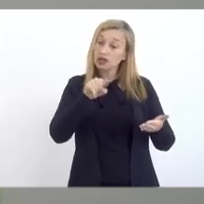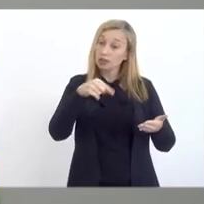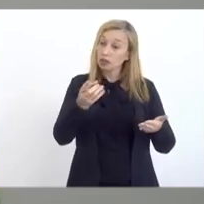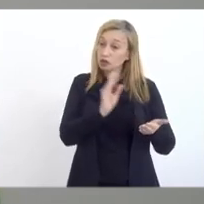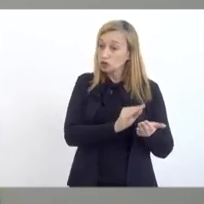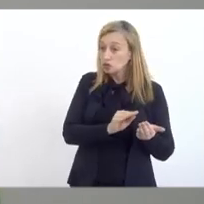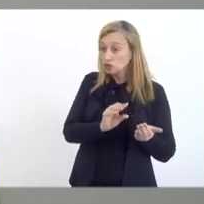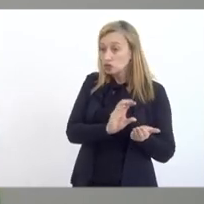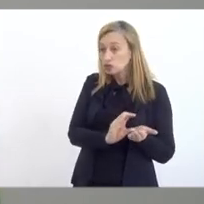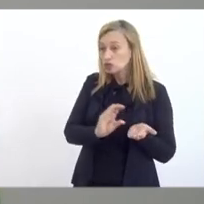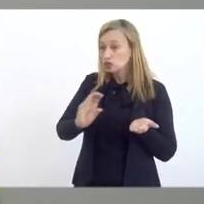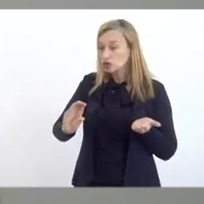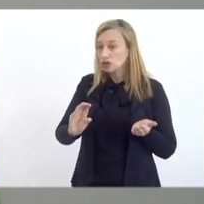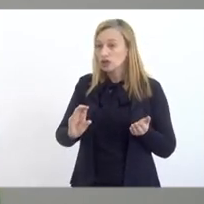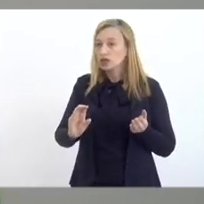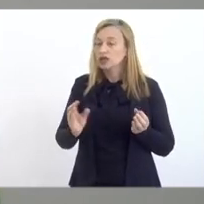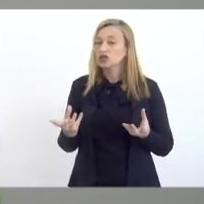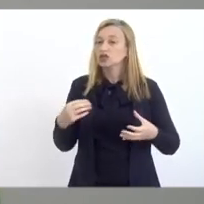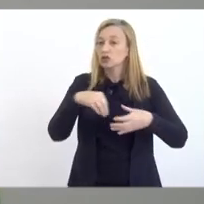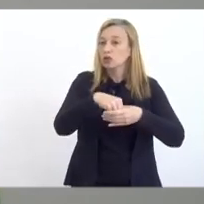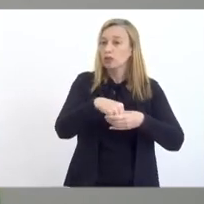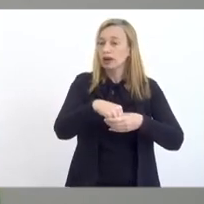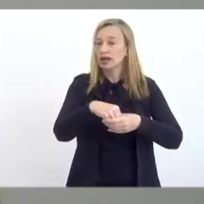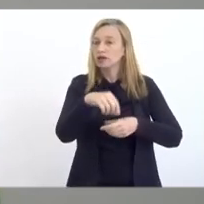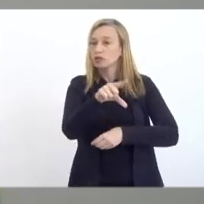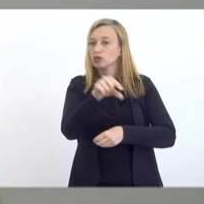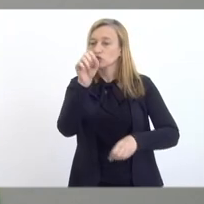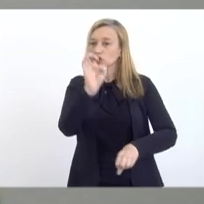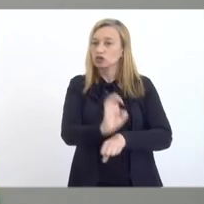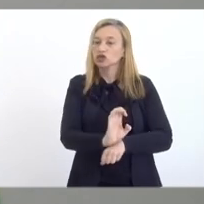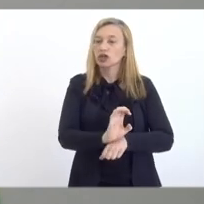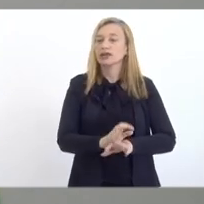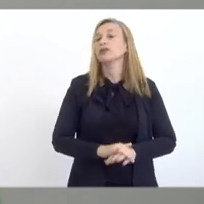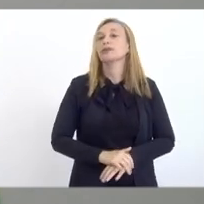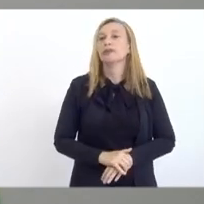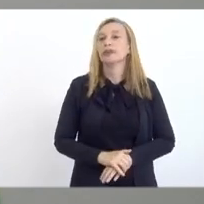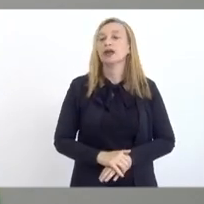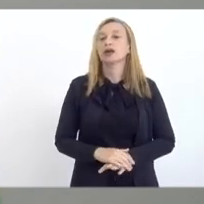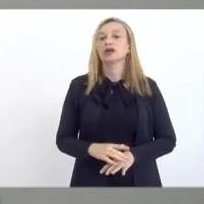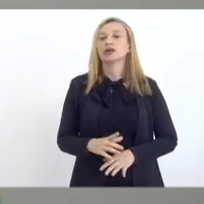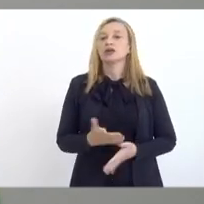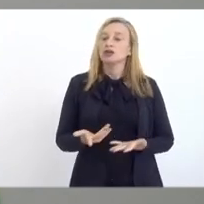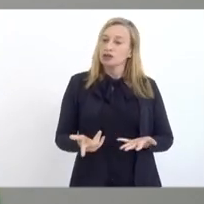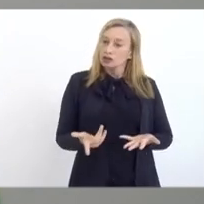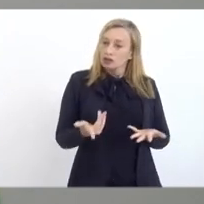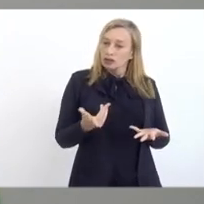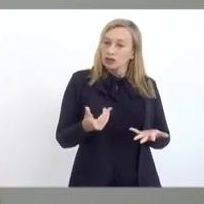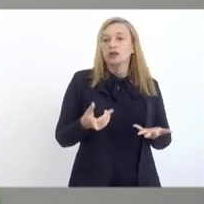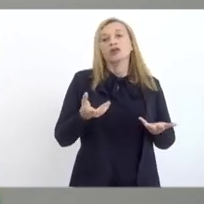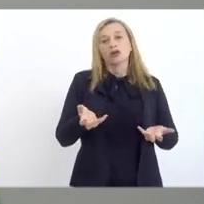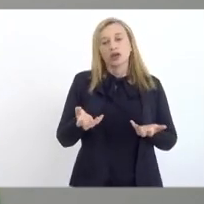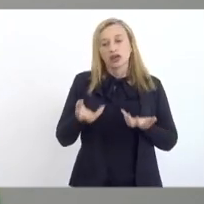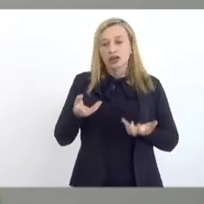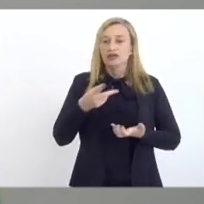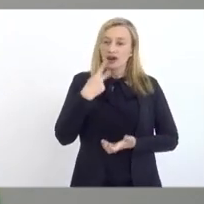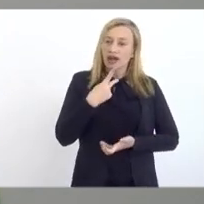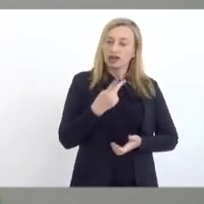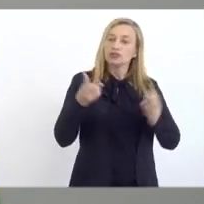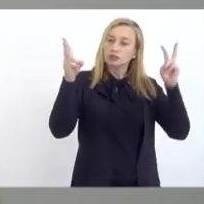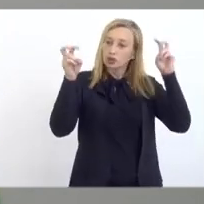uma decisão tomada de Estado. Então é isso que eu tenho a mencionar sobre isso. Claro que eu